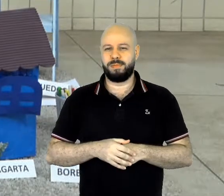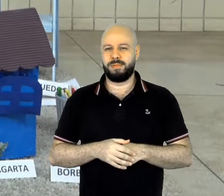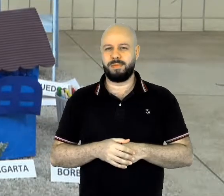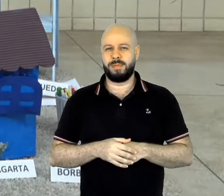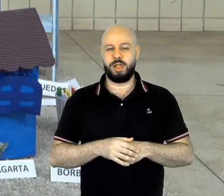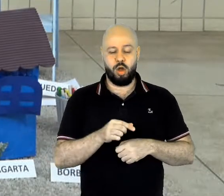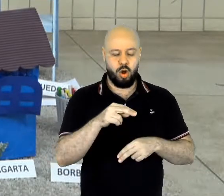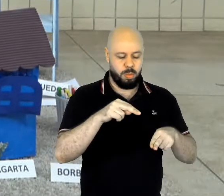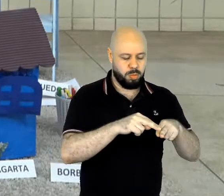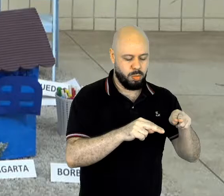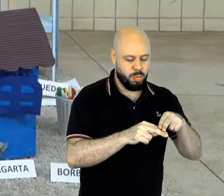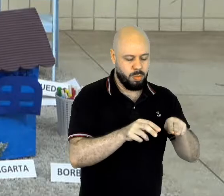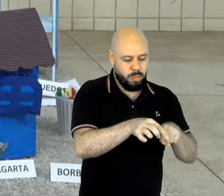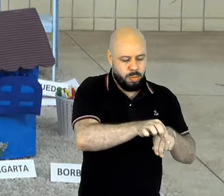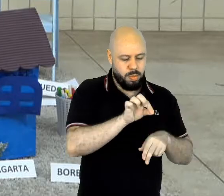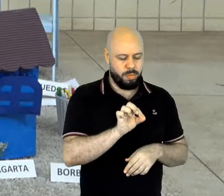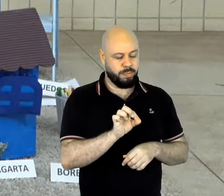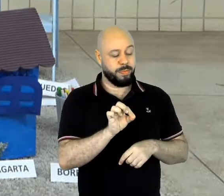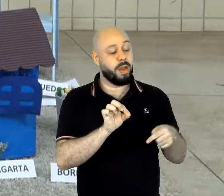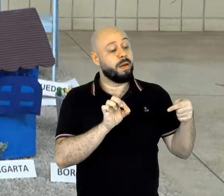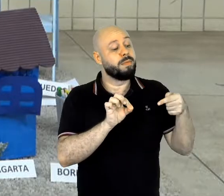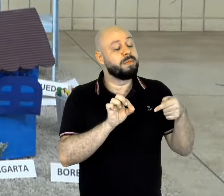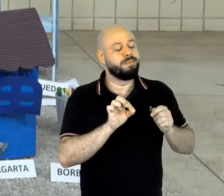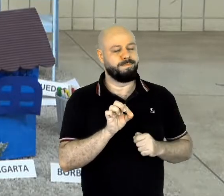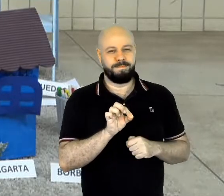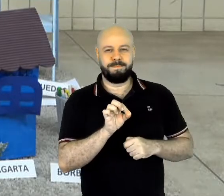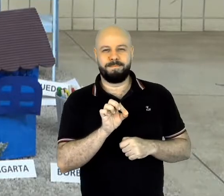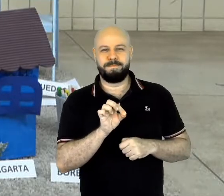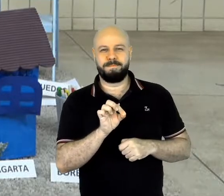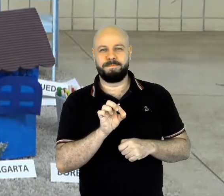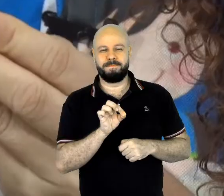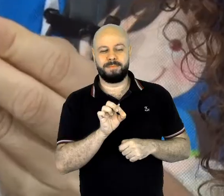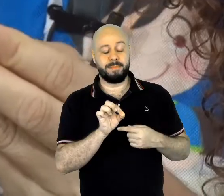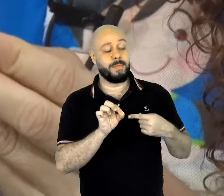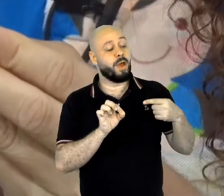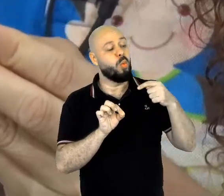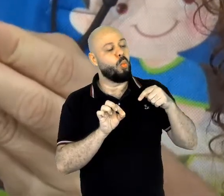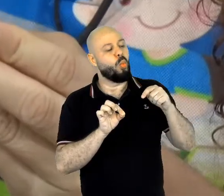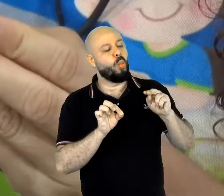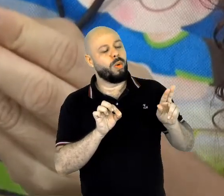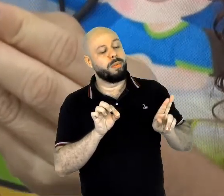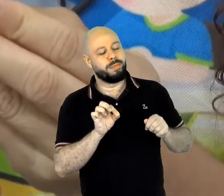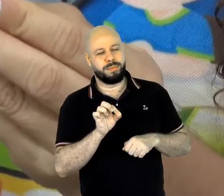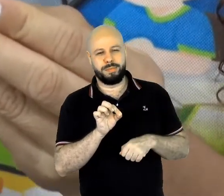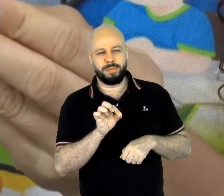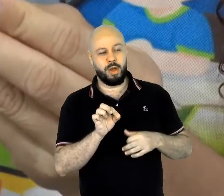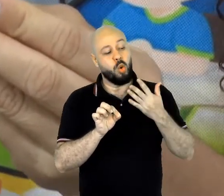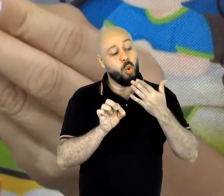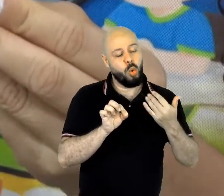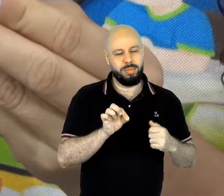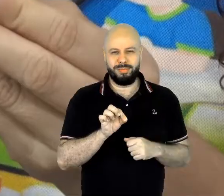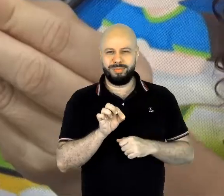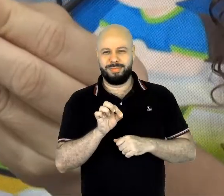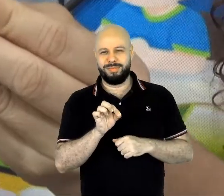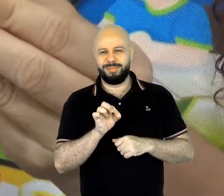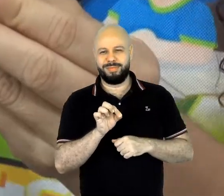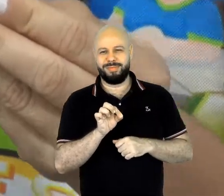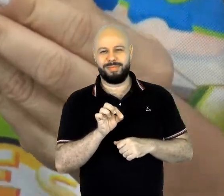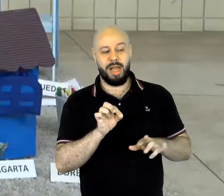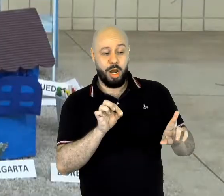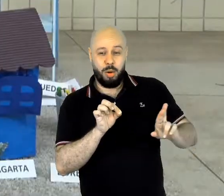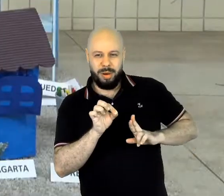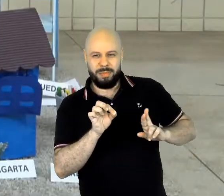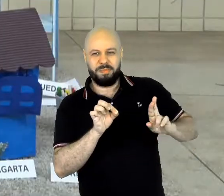Pegando outro objeto, você vai mostrar para a sua criança novamente e ela vai falar a cor e também vai falar o nome do